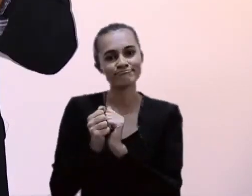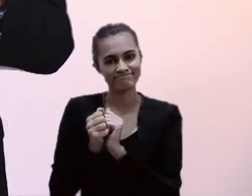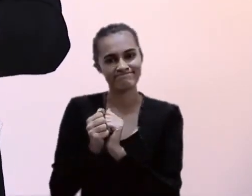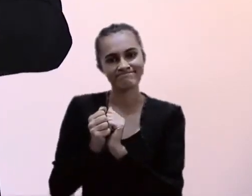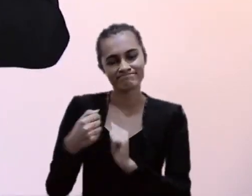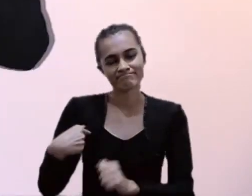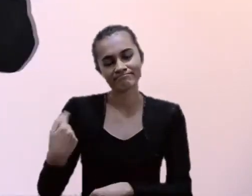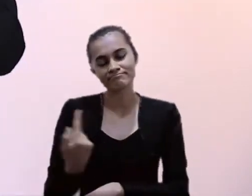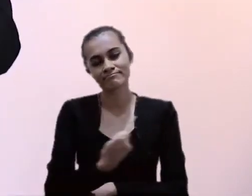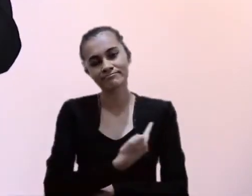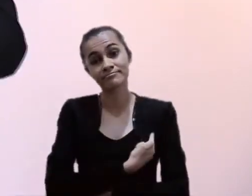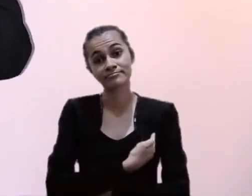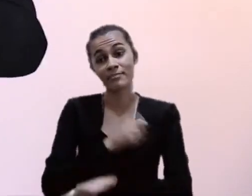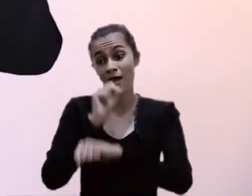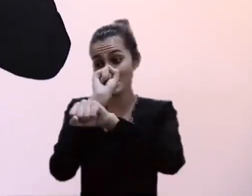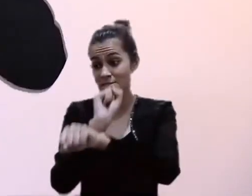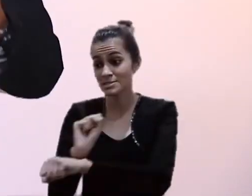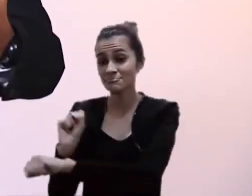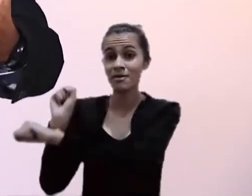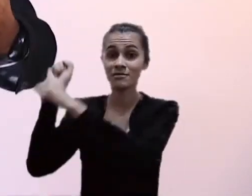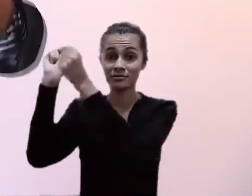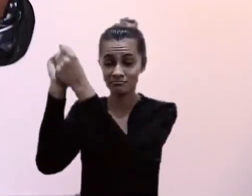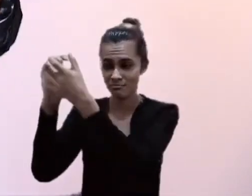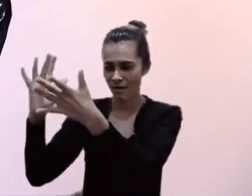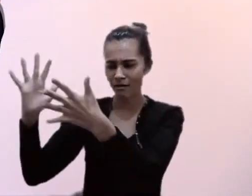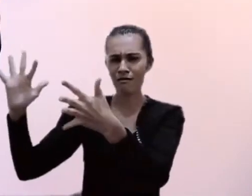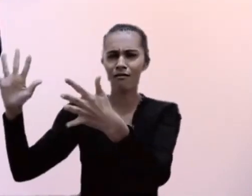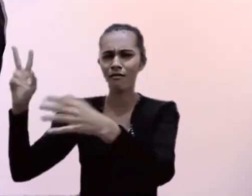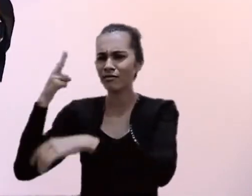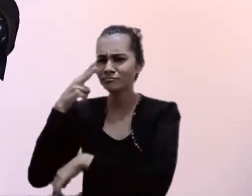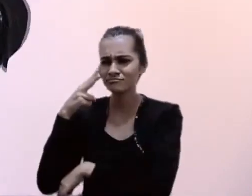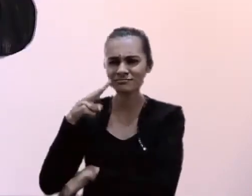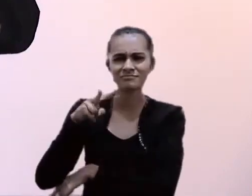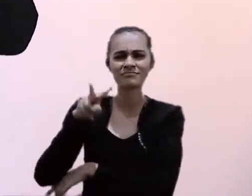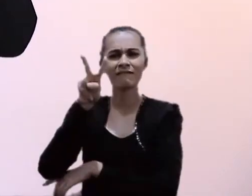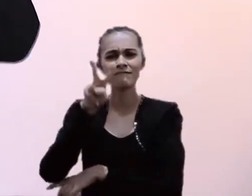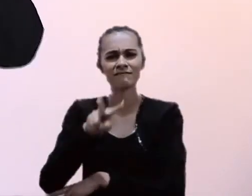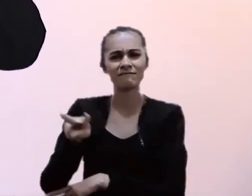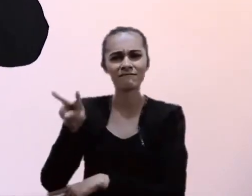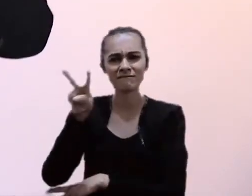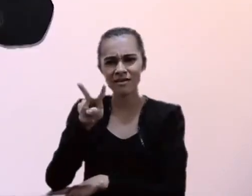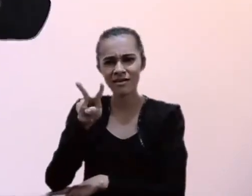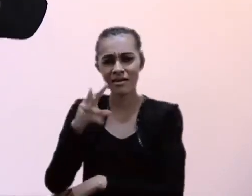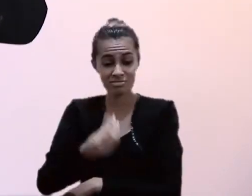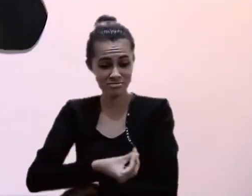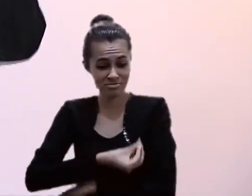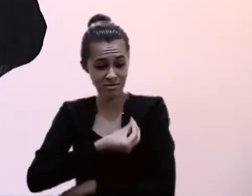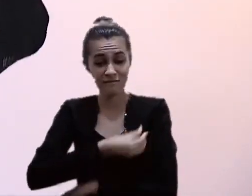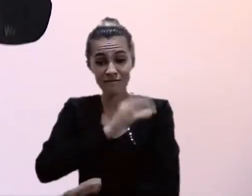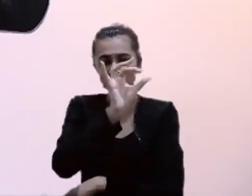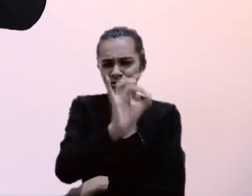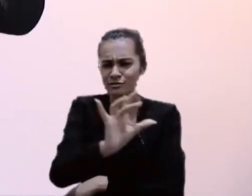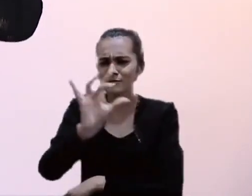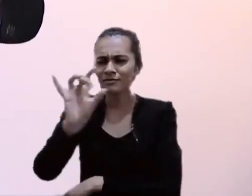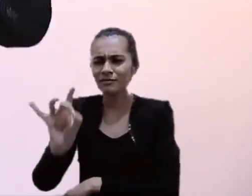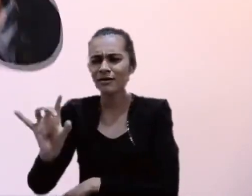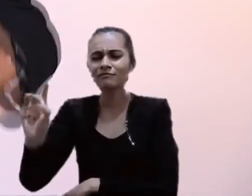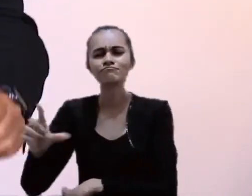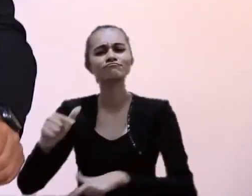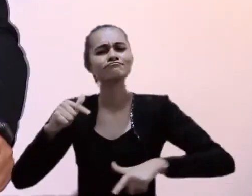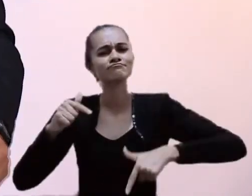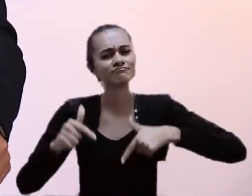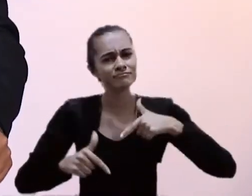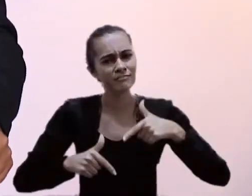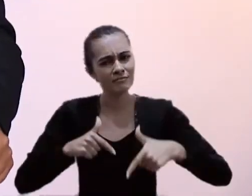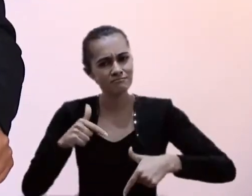A esperança da glória se vê através da vida desses cristãos que vivem a serviço de